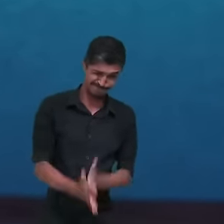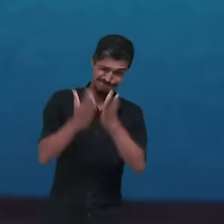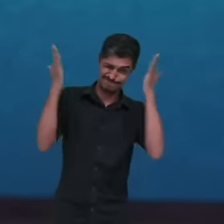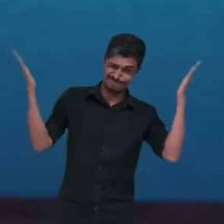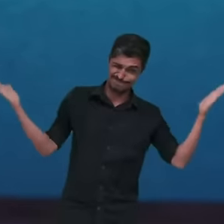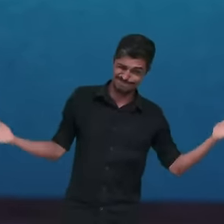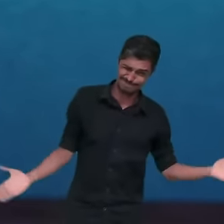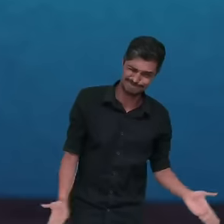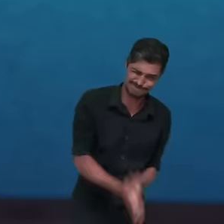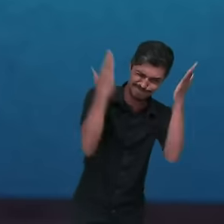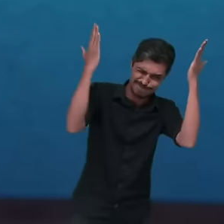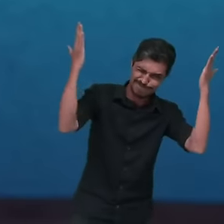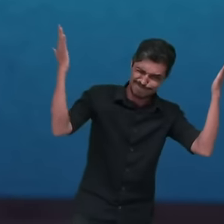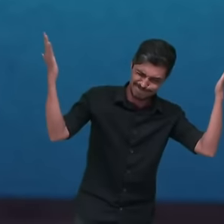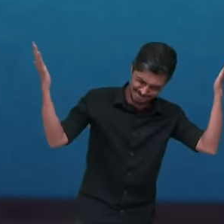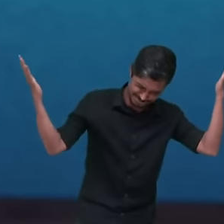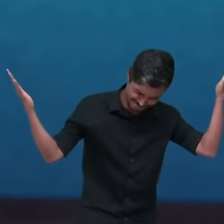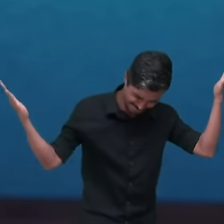pobre.